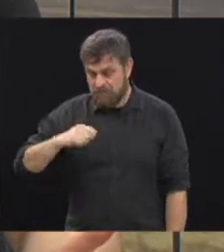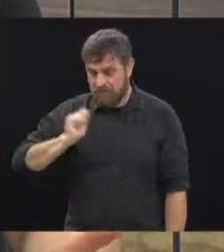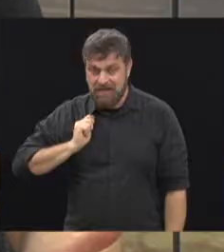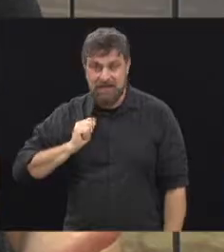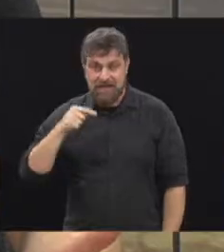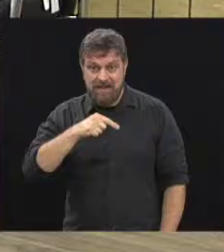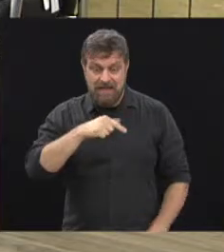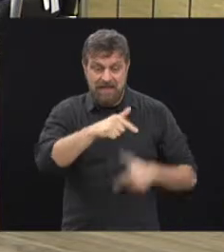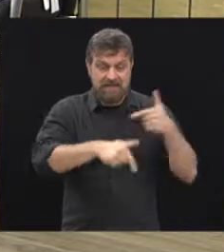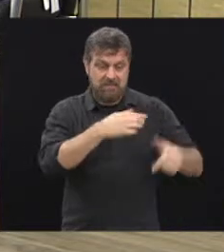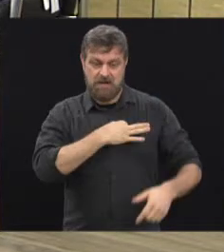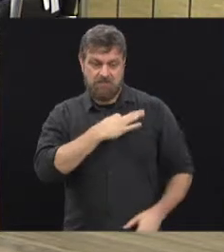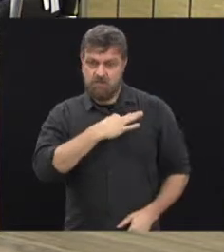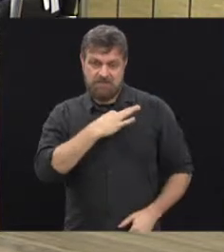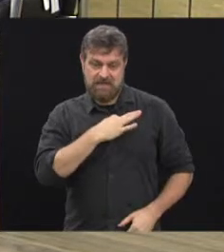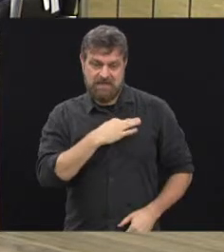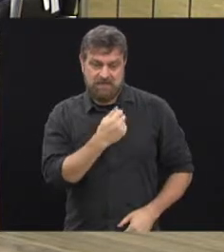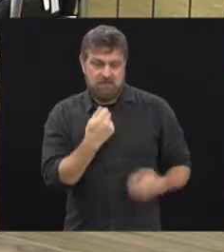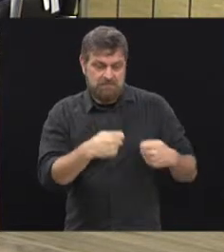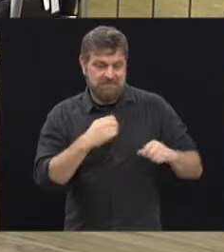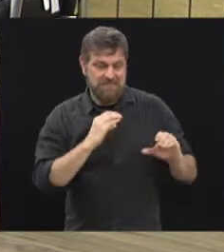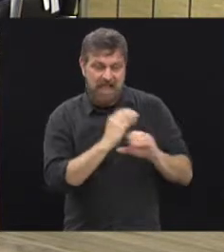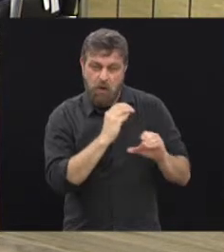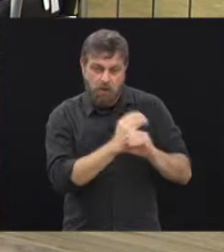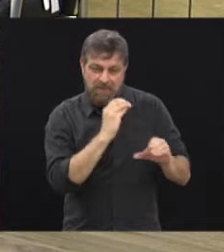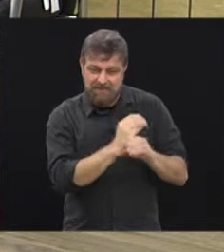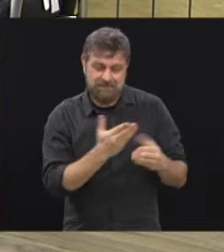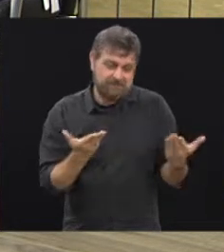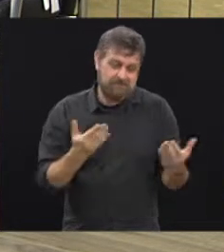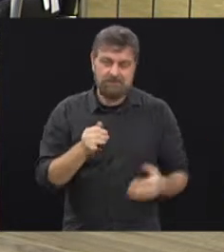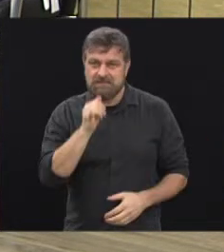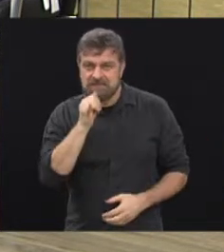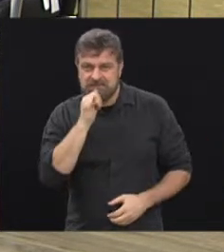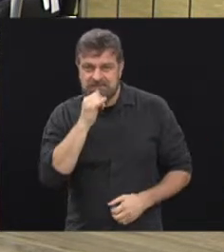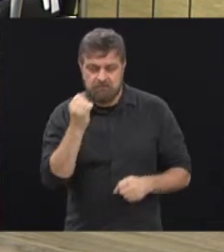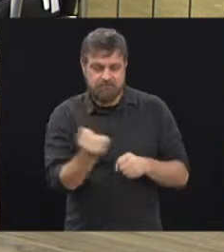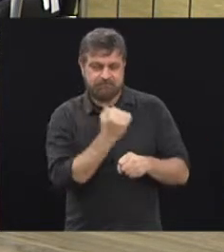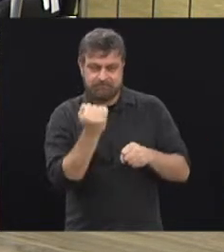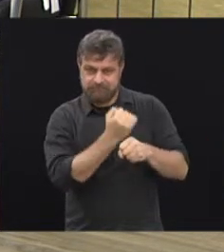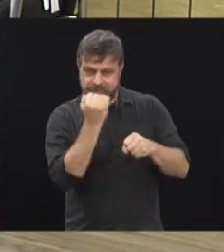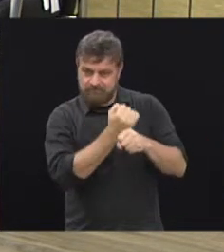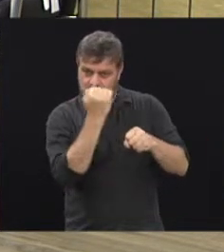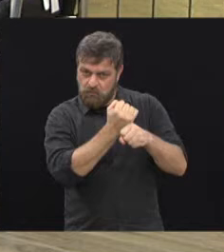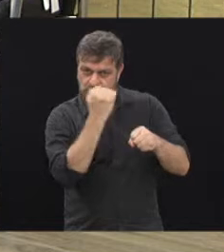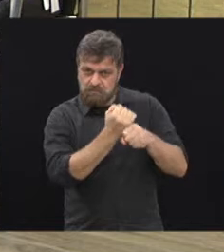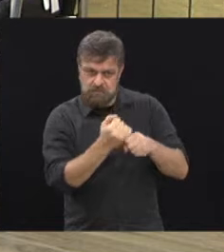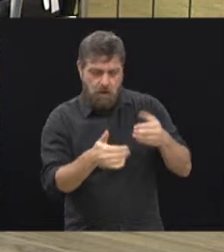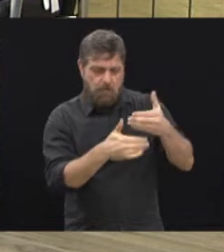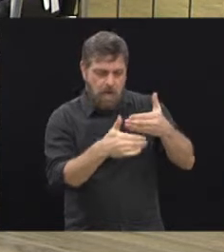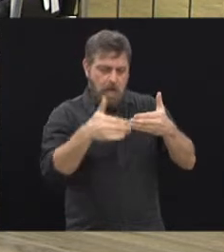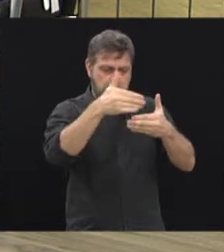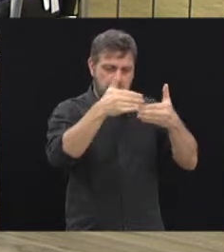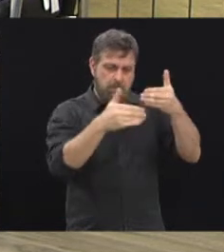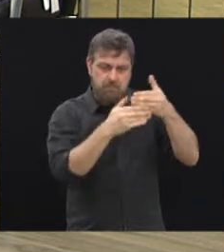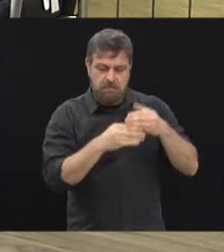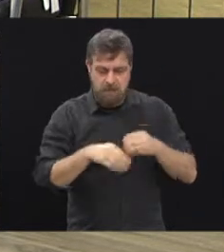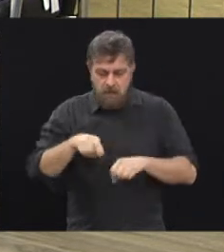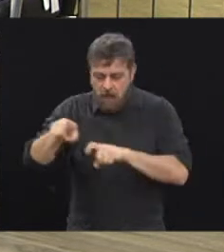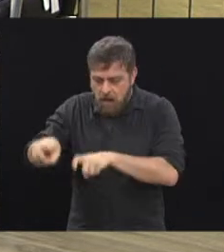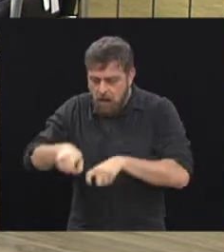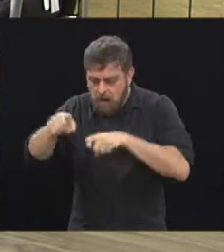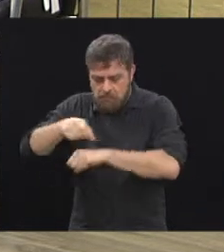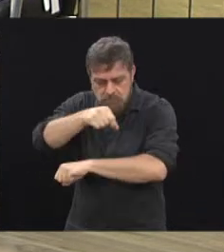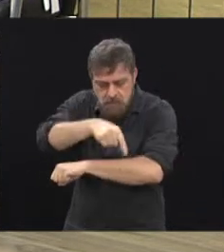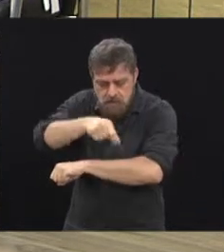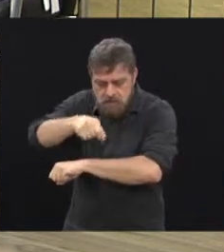muita comunicação, que são as ajudas na construção de algo na ONG e também jardinagem,